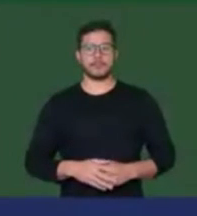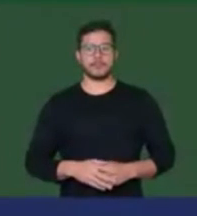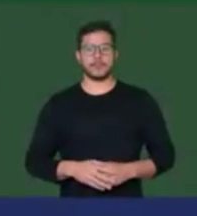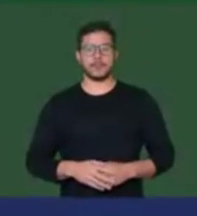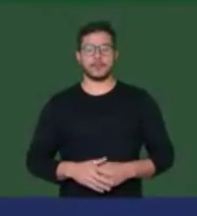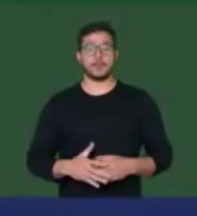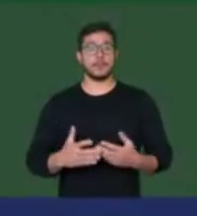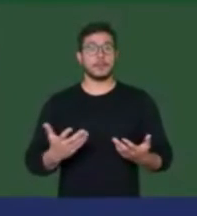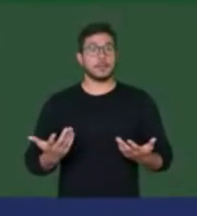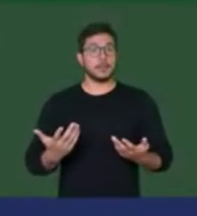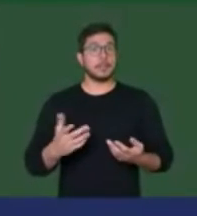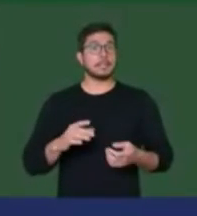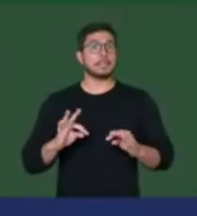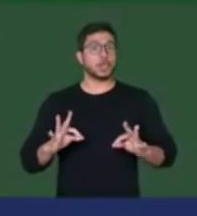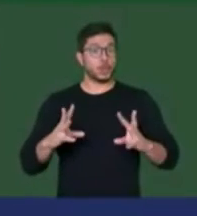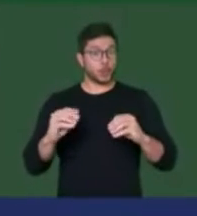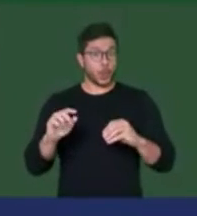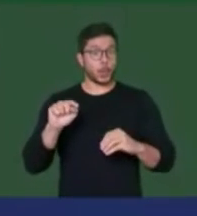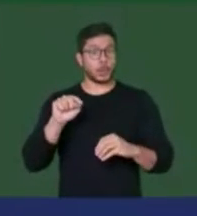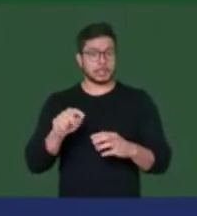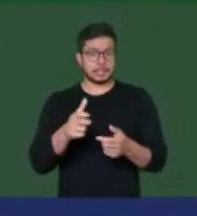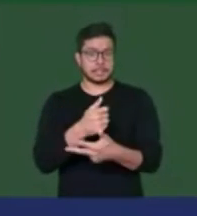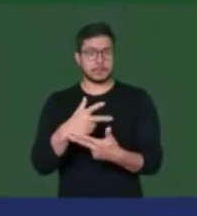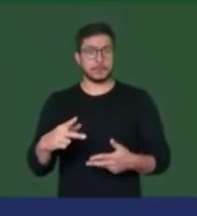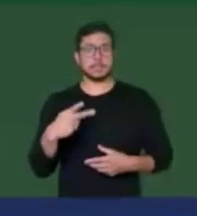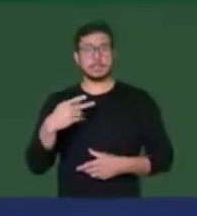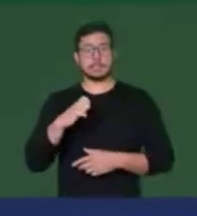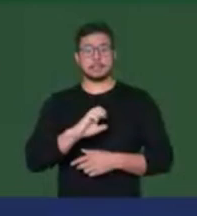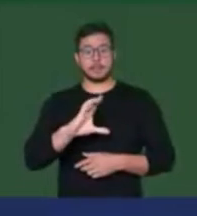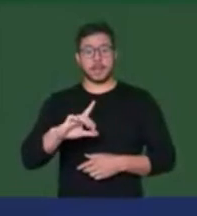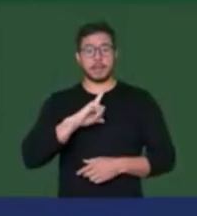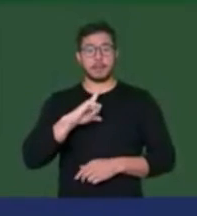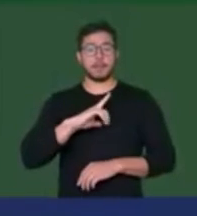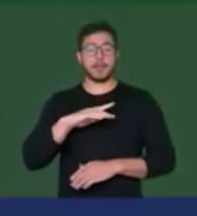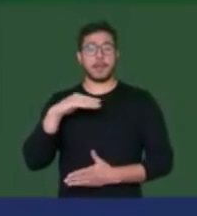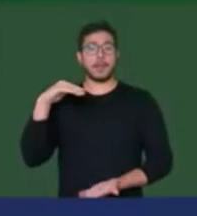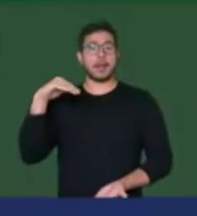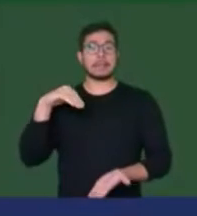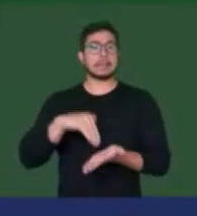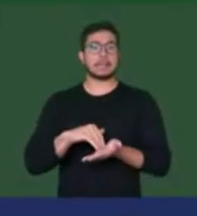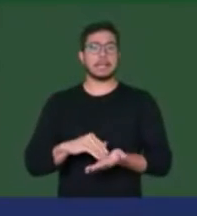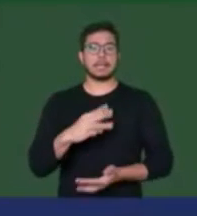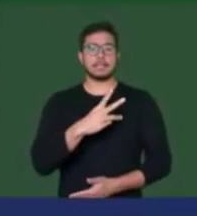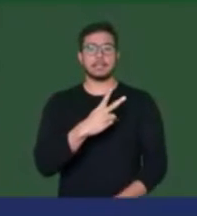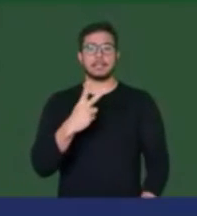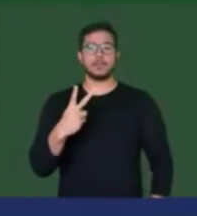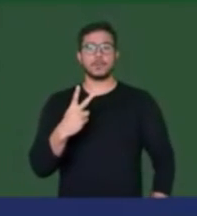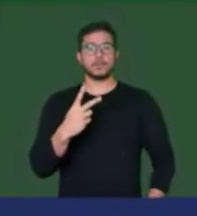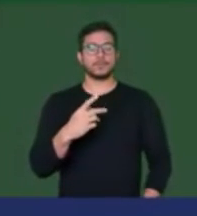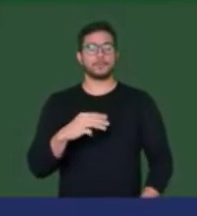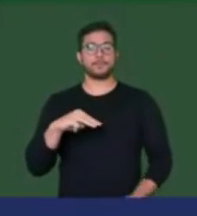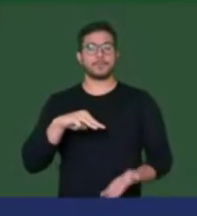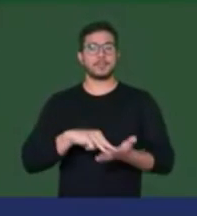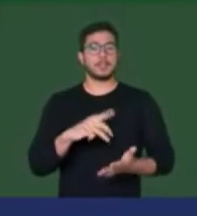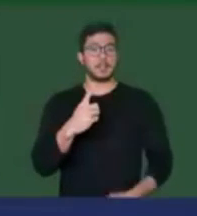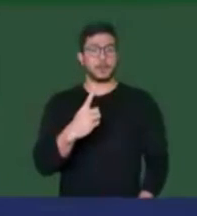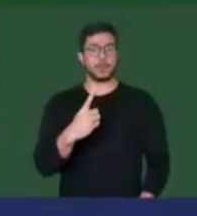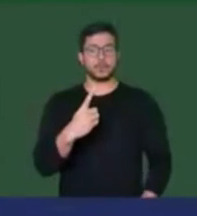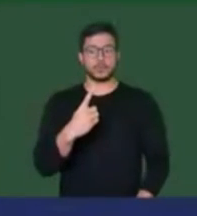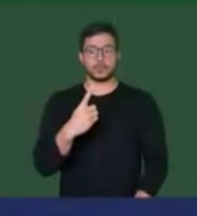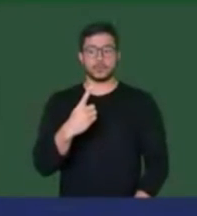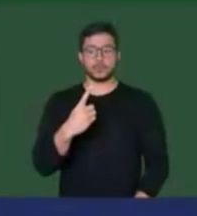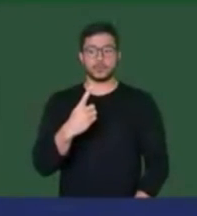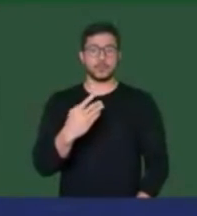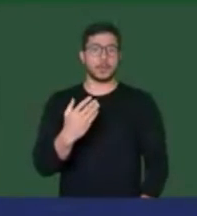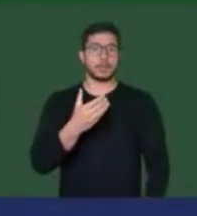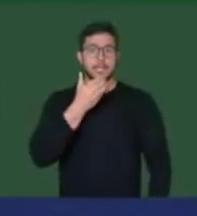um prazo de validade, que é o dia 31 de dezembro desse ano. Portanto, o governo, que